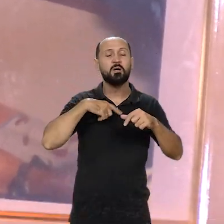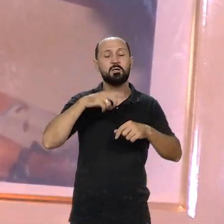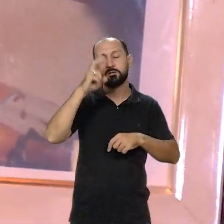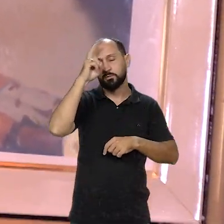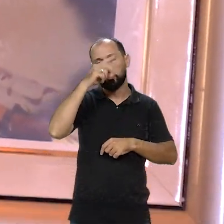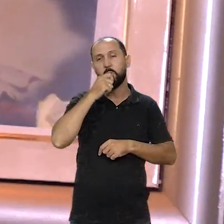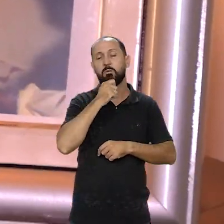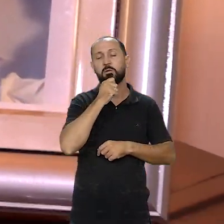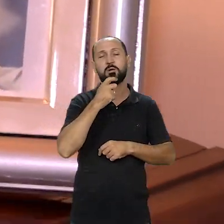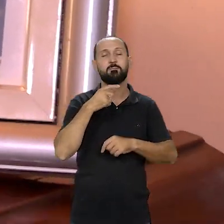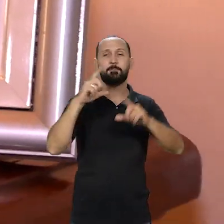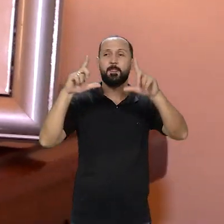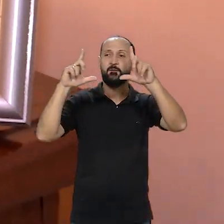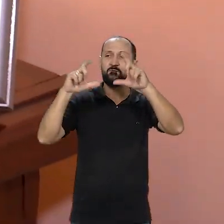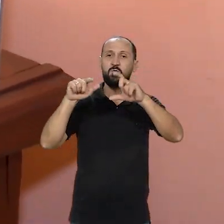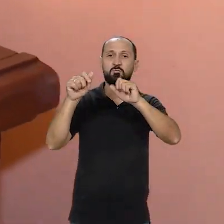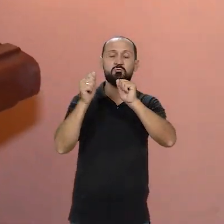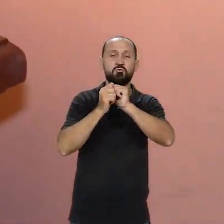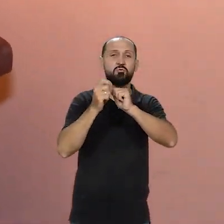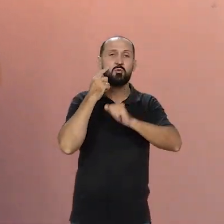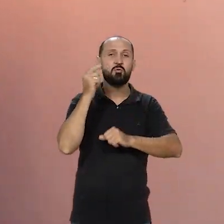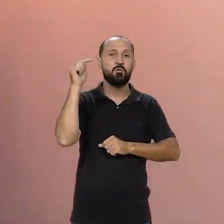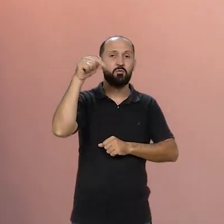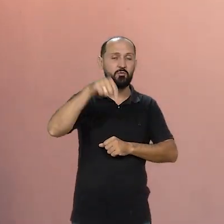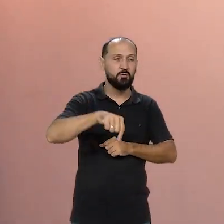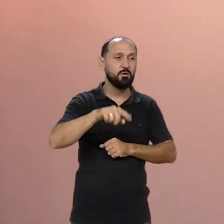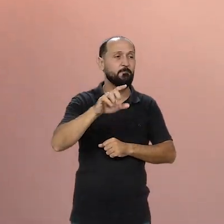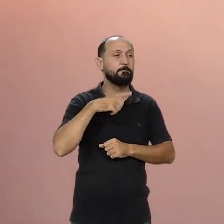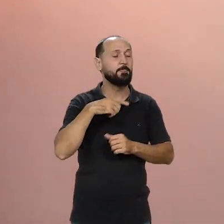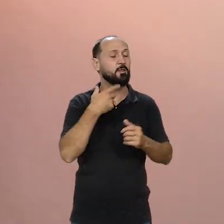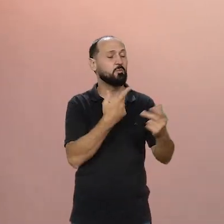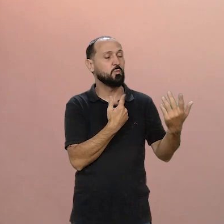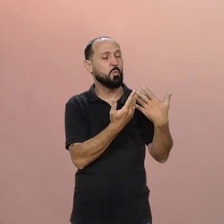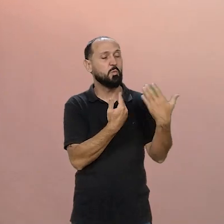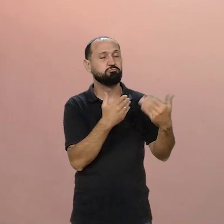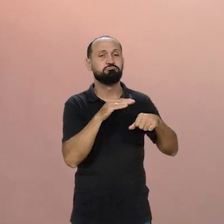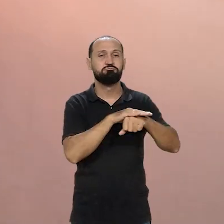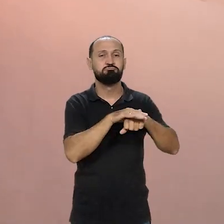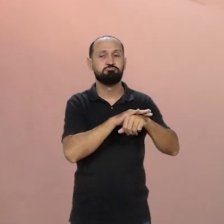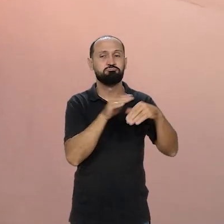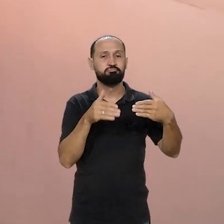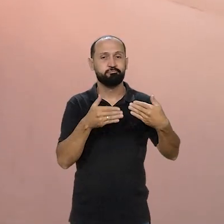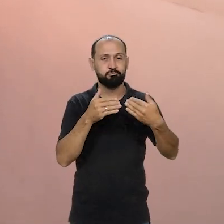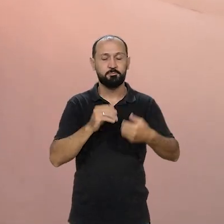que ainda conta com uma foto de quando o artista baiano visitou o escritor.